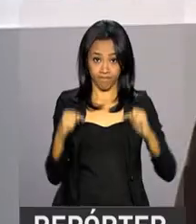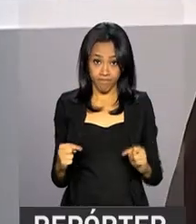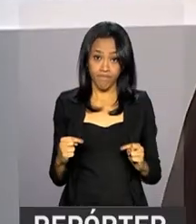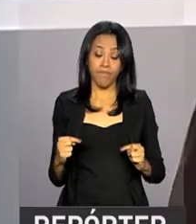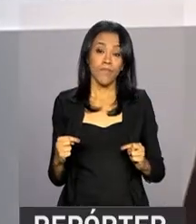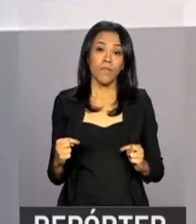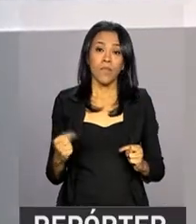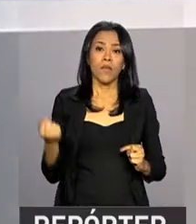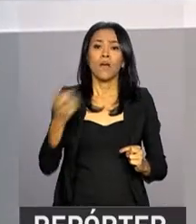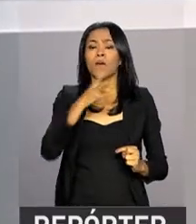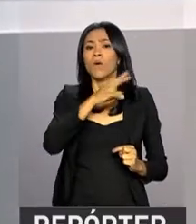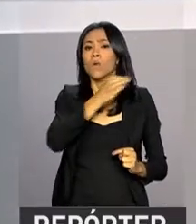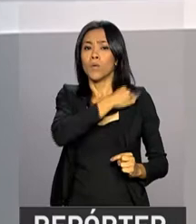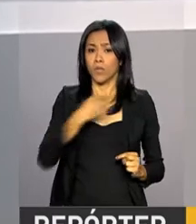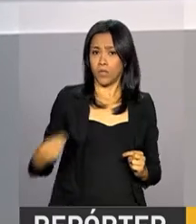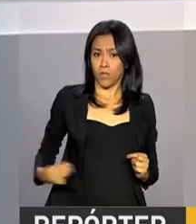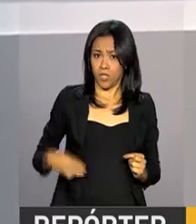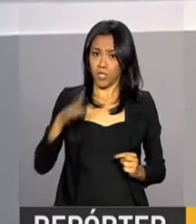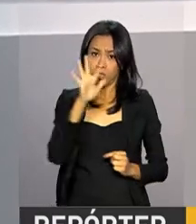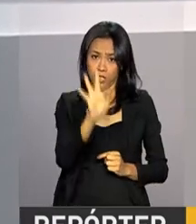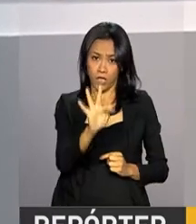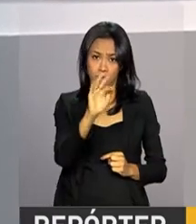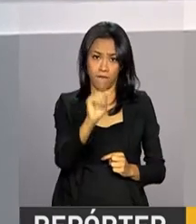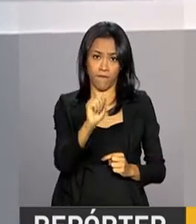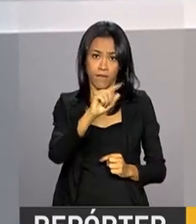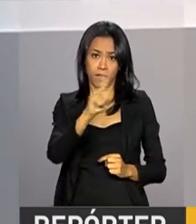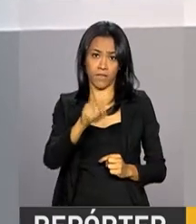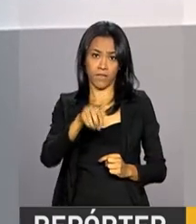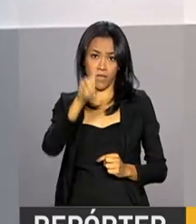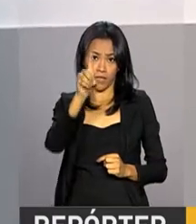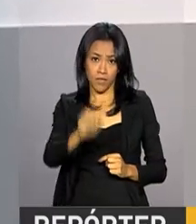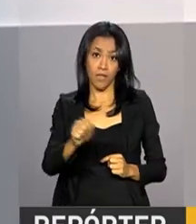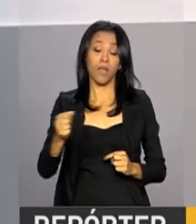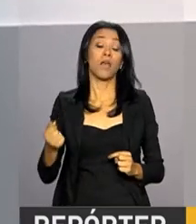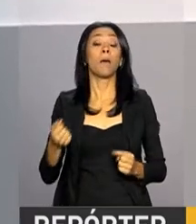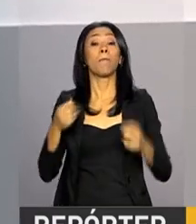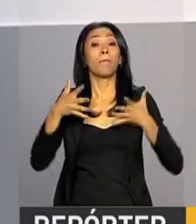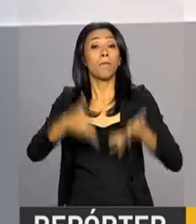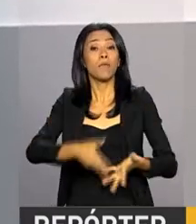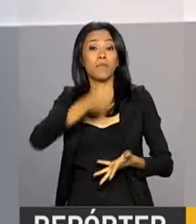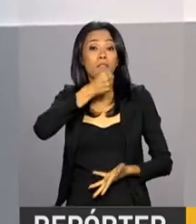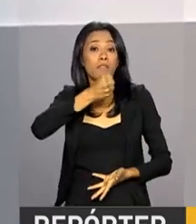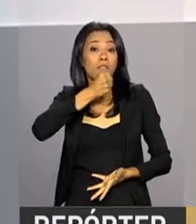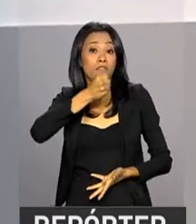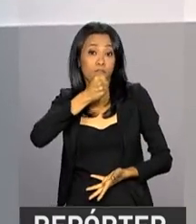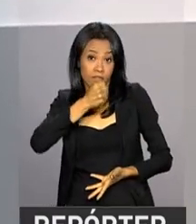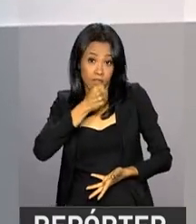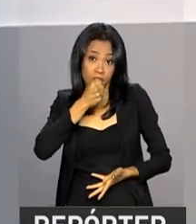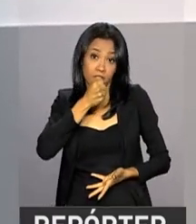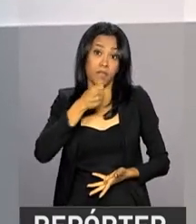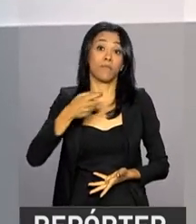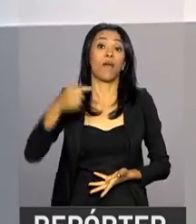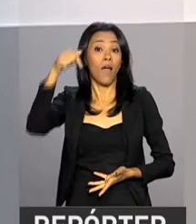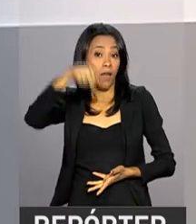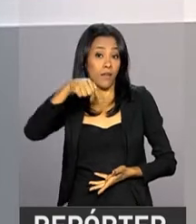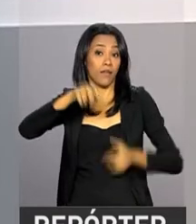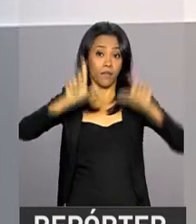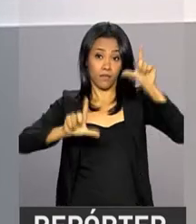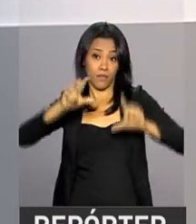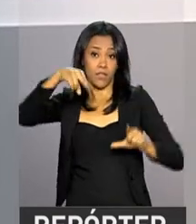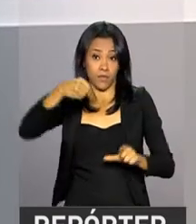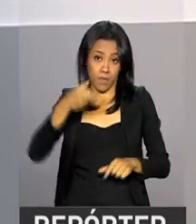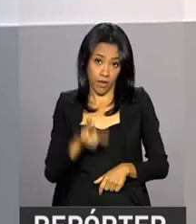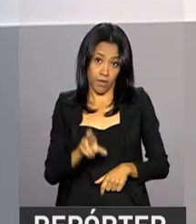o ministro da fazenda henrique meirelles participou hoje de entrevista exclusiva no programa por dentro do governo aqui na tv